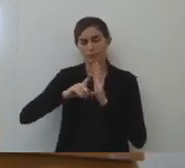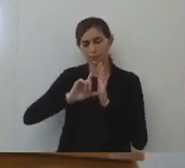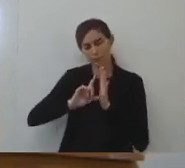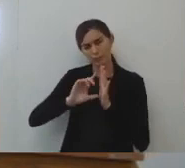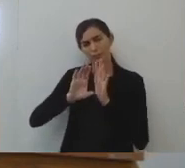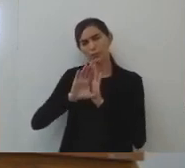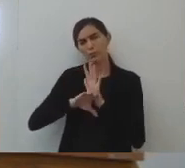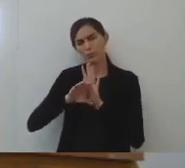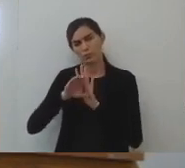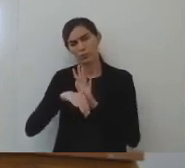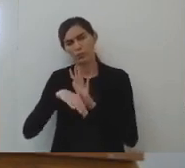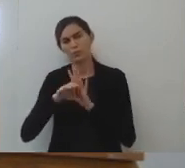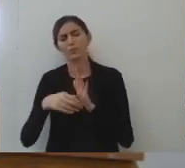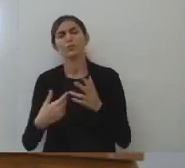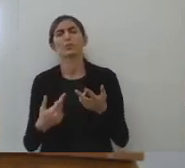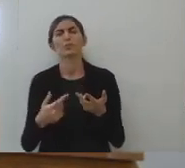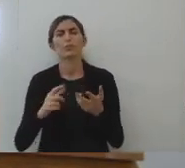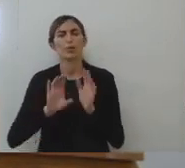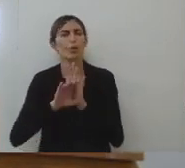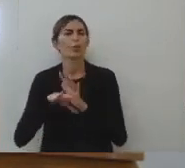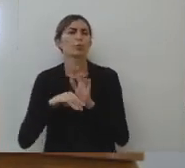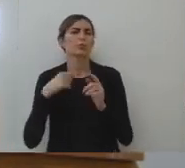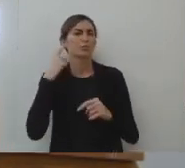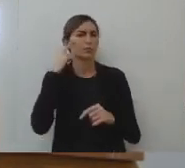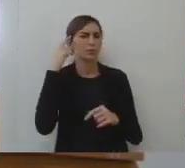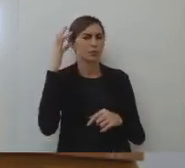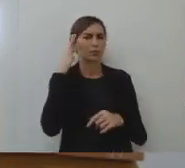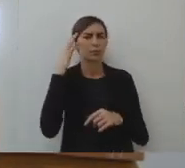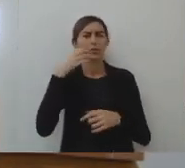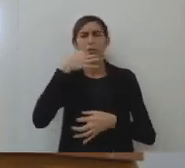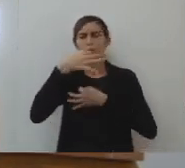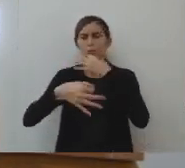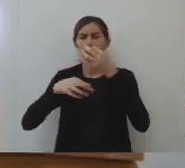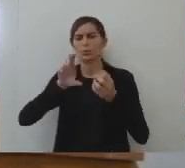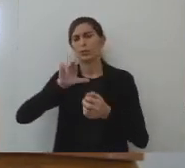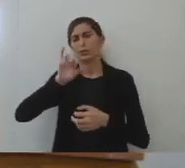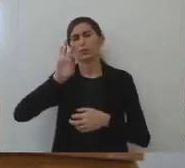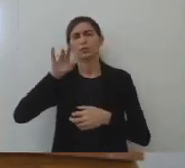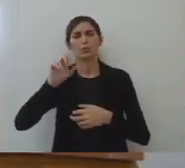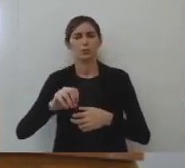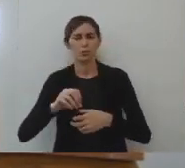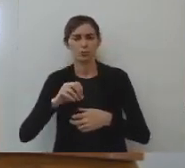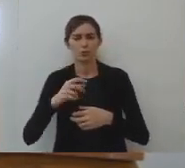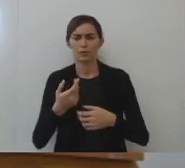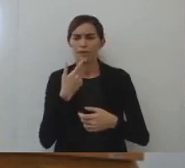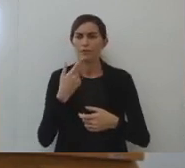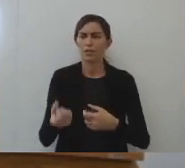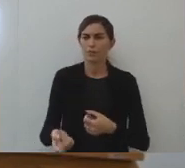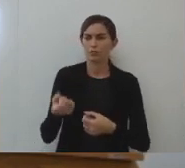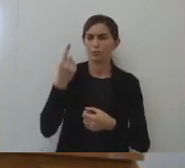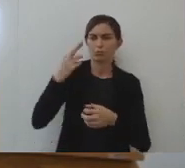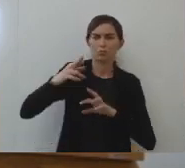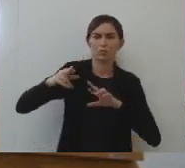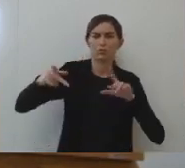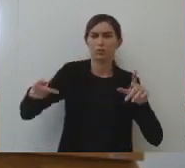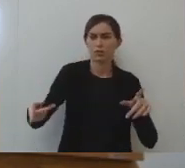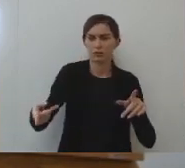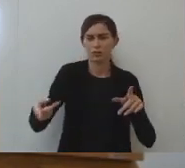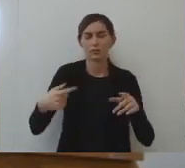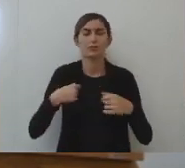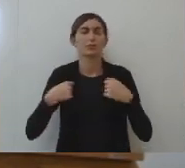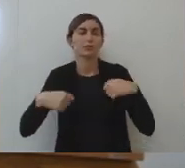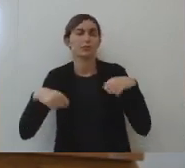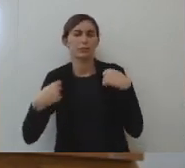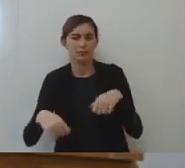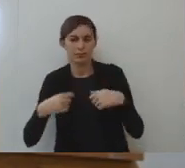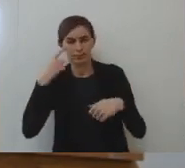antecipados, e o que aqui a gente vai chamar de pensamento crítico. Certo? Para a gente falar sobre estranhamento da realidade, a gente vai ter que falar